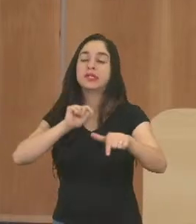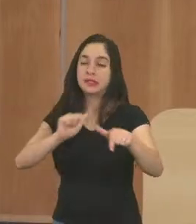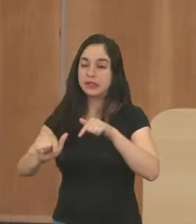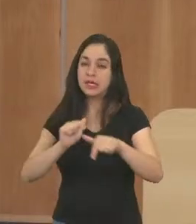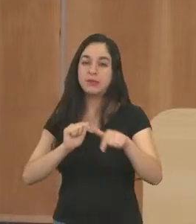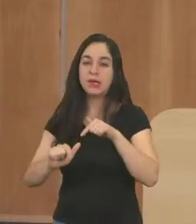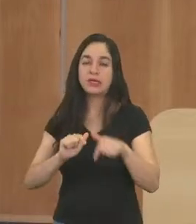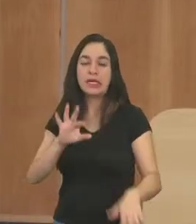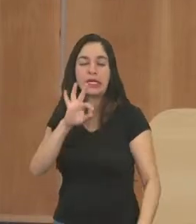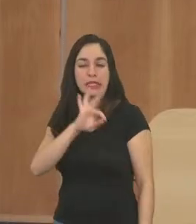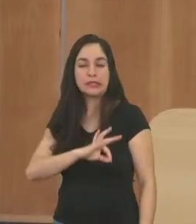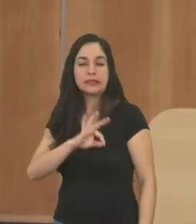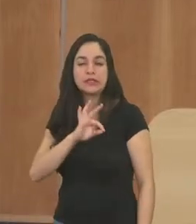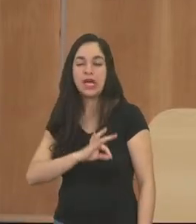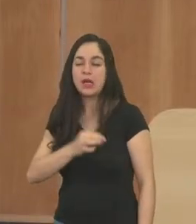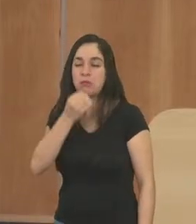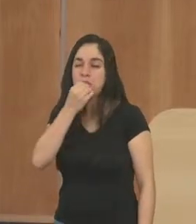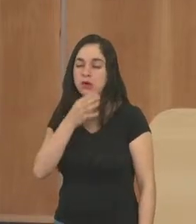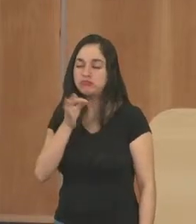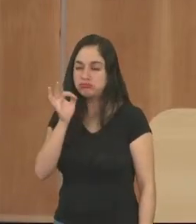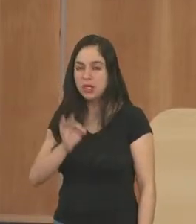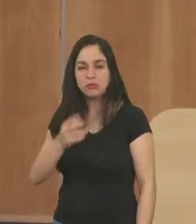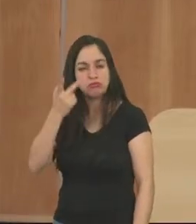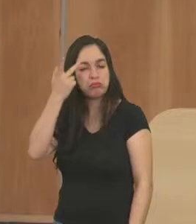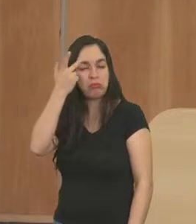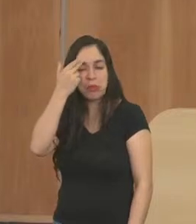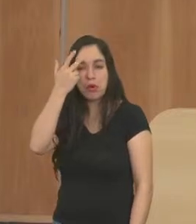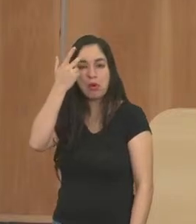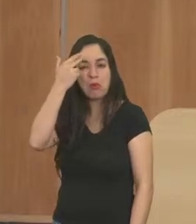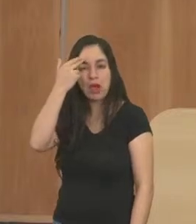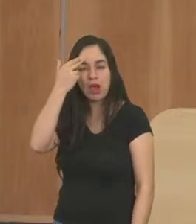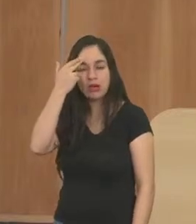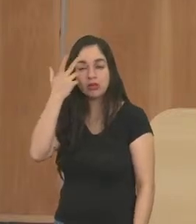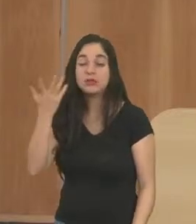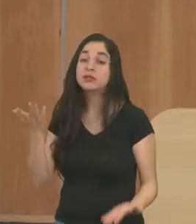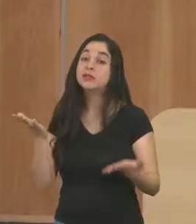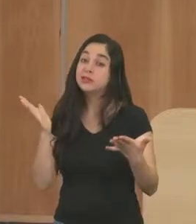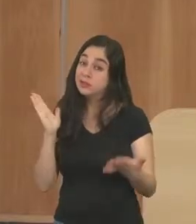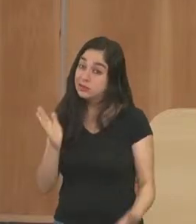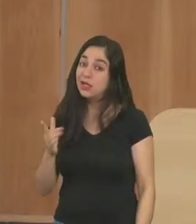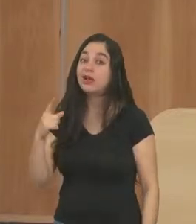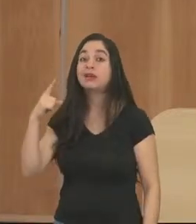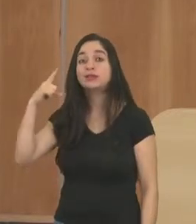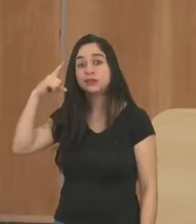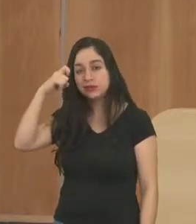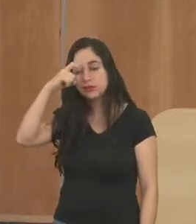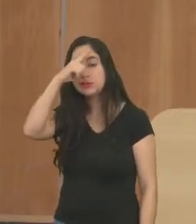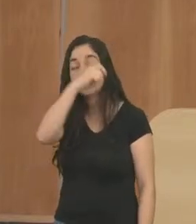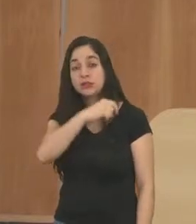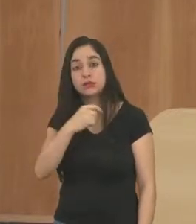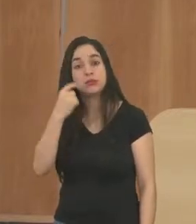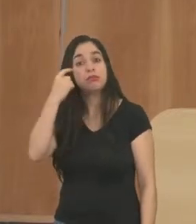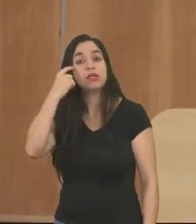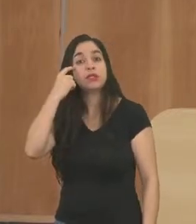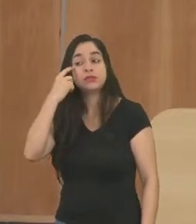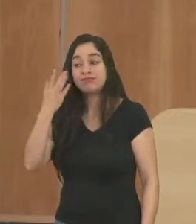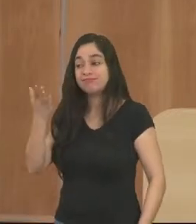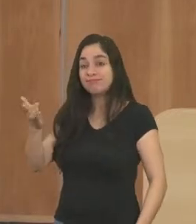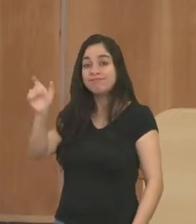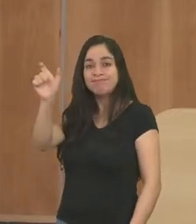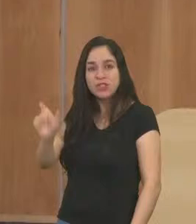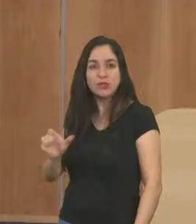recebendo em dia, a situação da classe trabalhadora brasileira está muito difícil. Agora, imagine para quem está